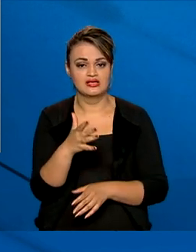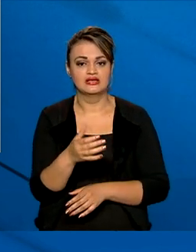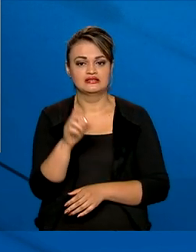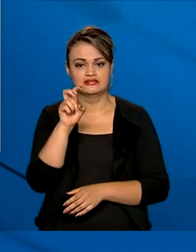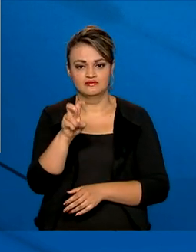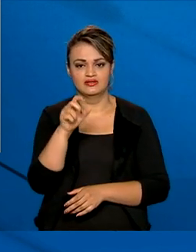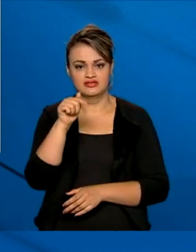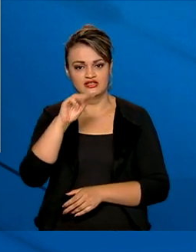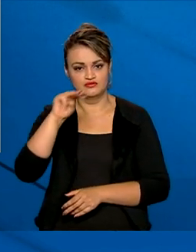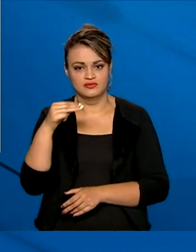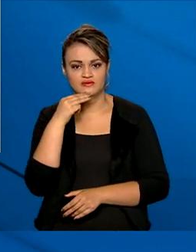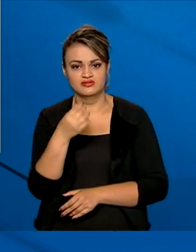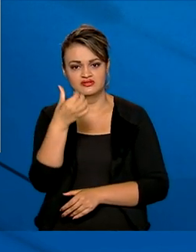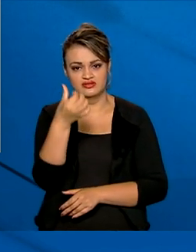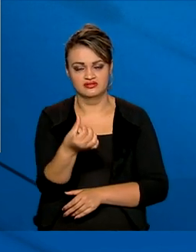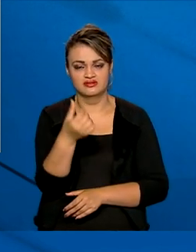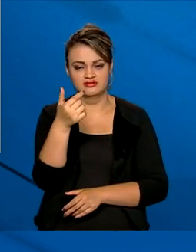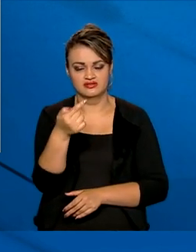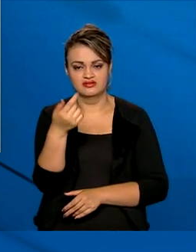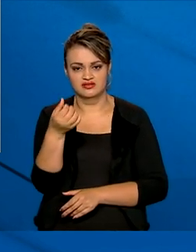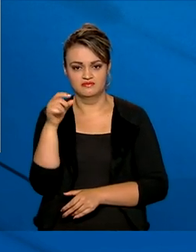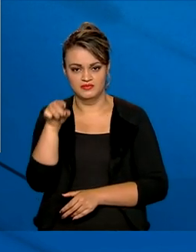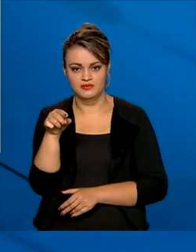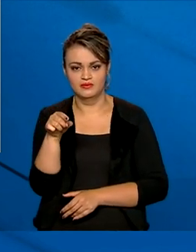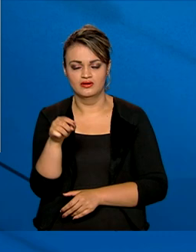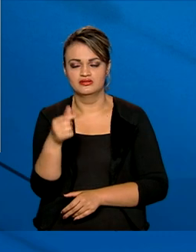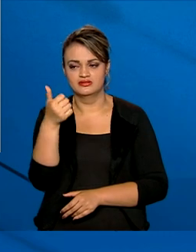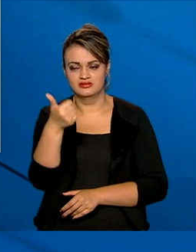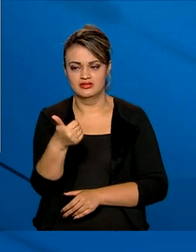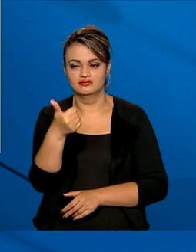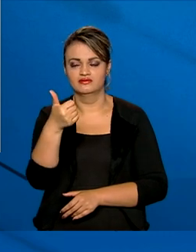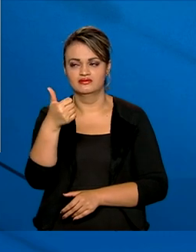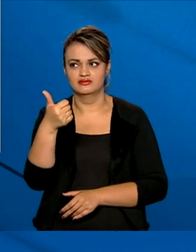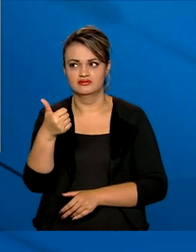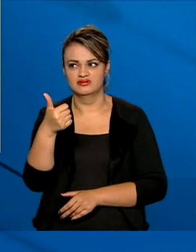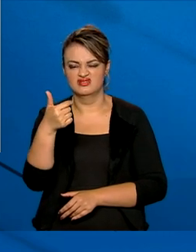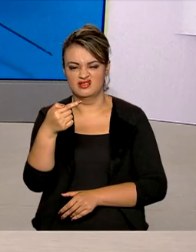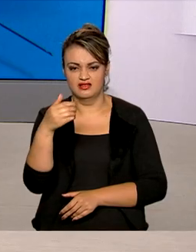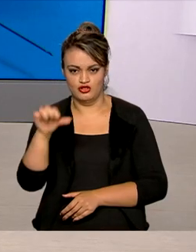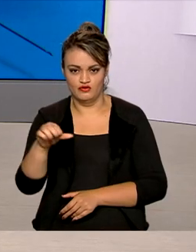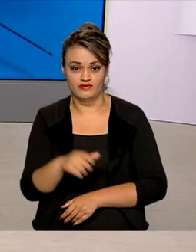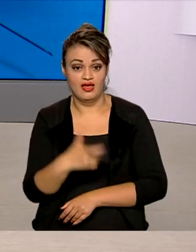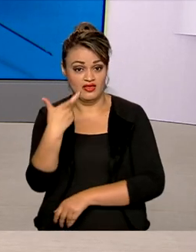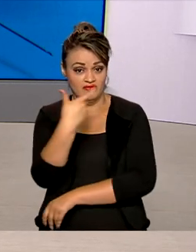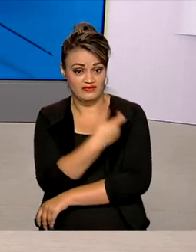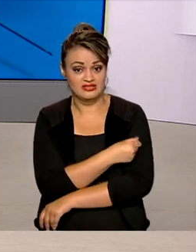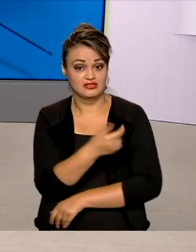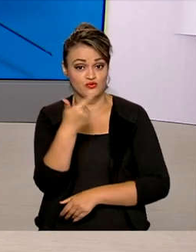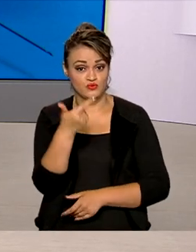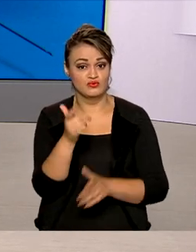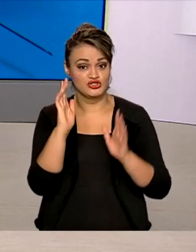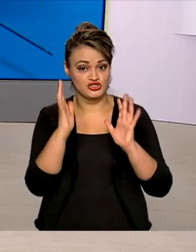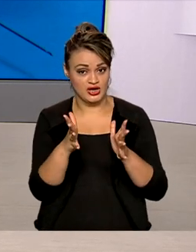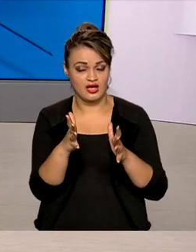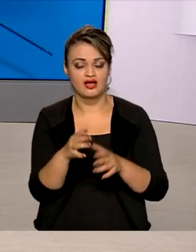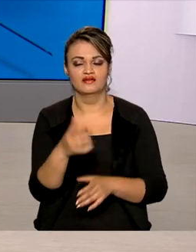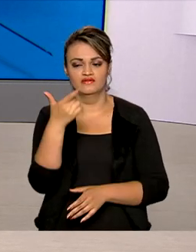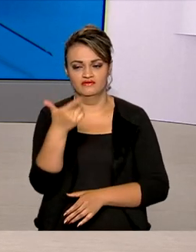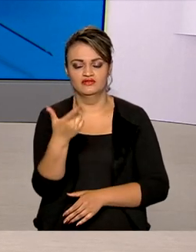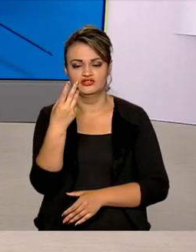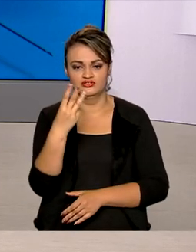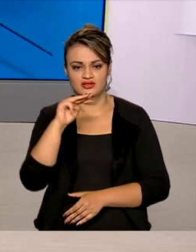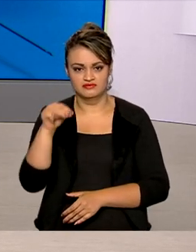já são 57 milhões 676 179 e as pessoas que tomaram as duas doses